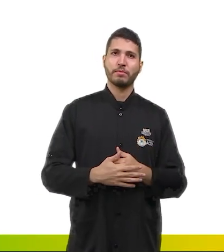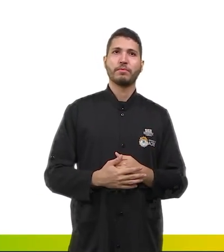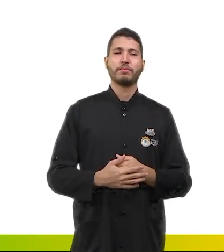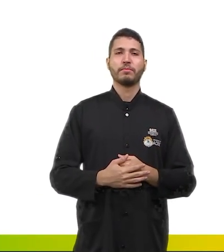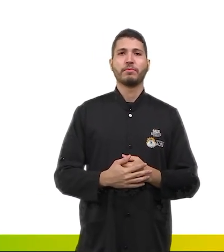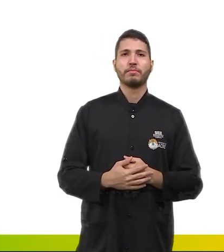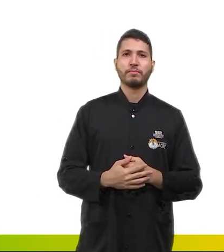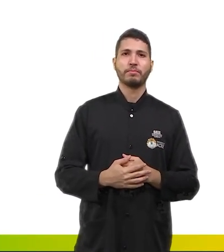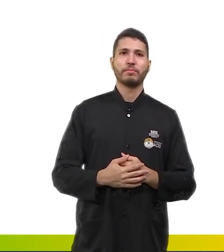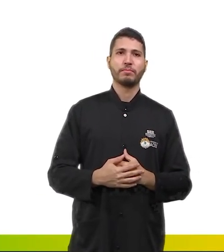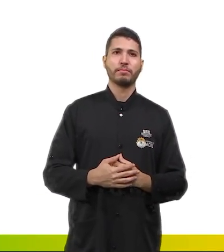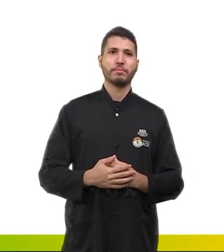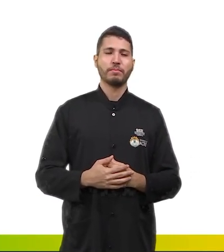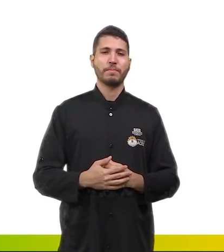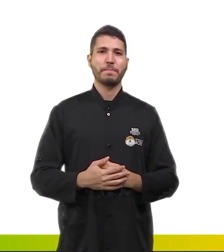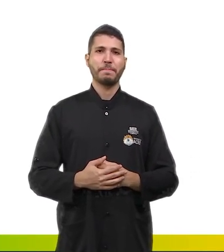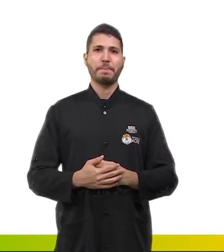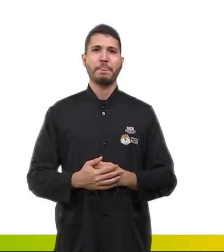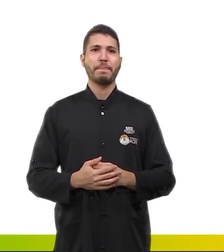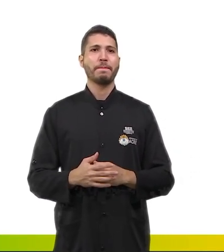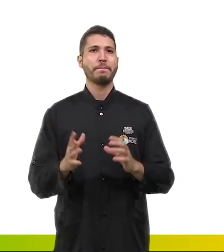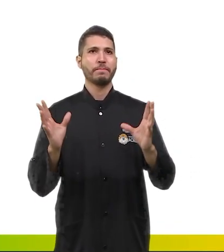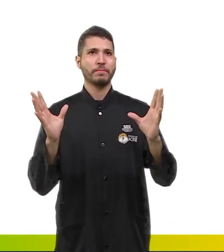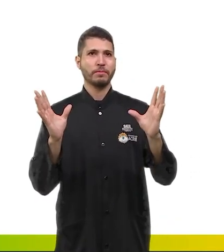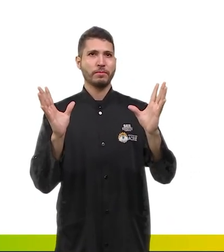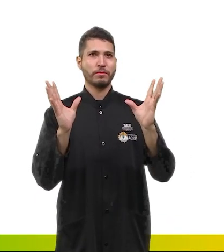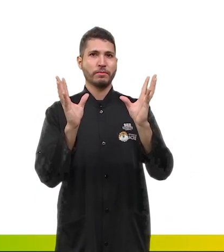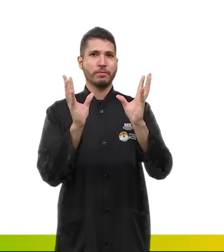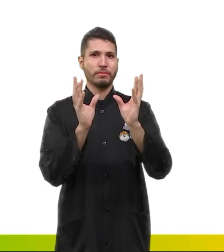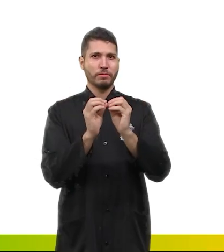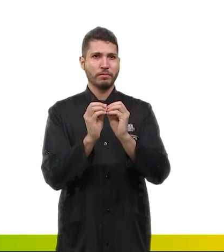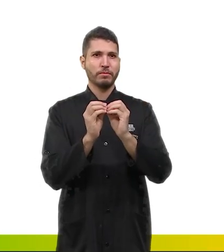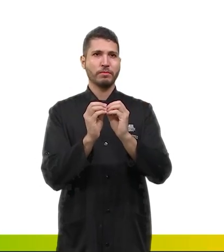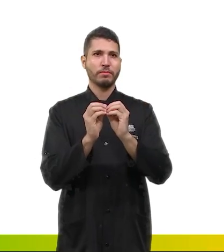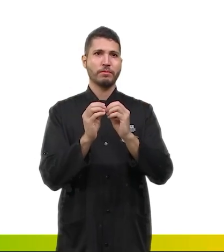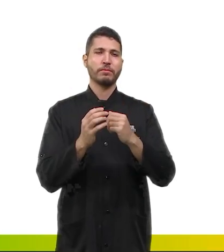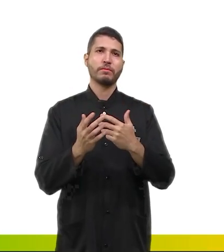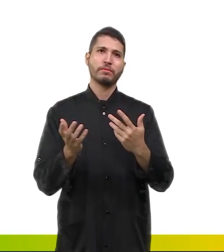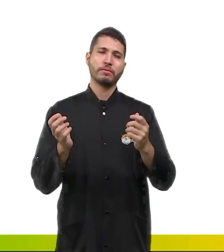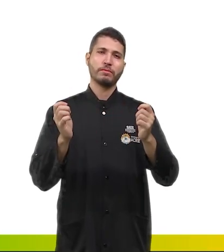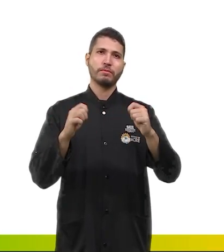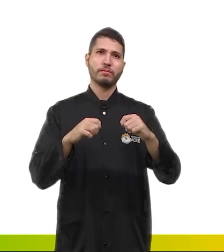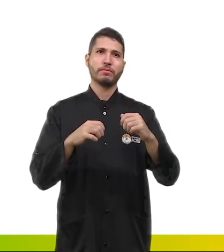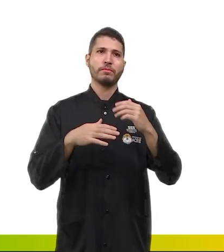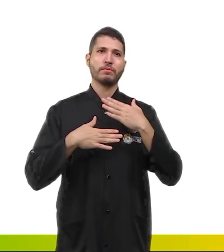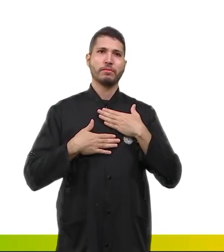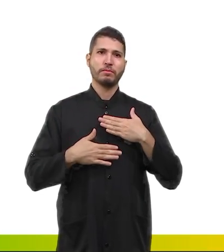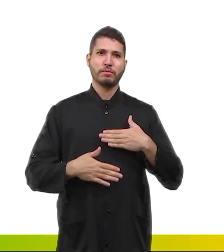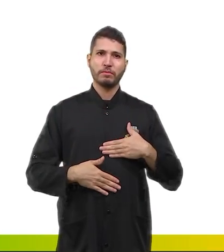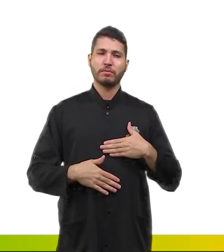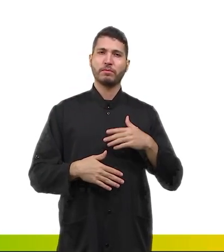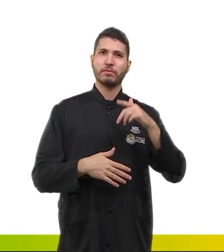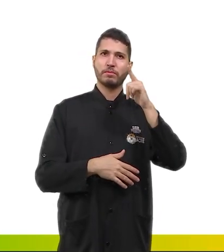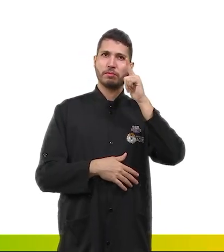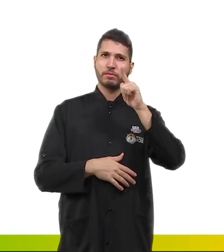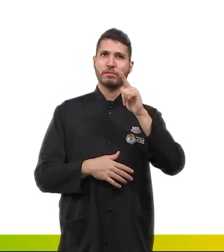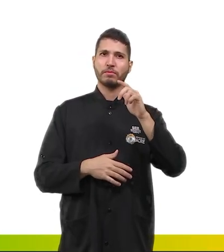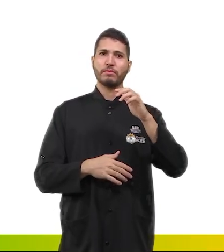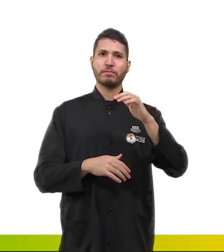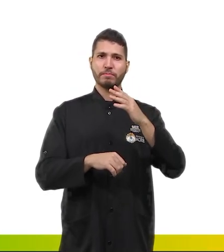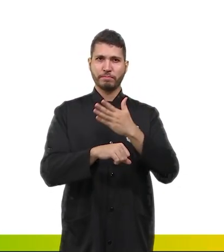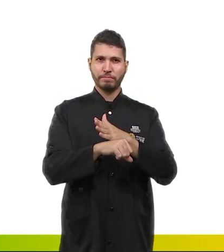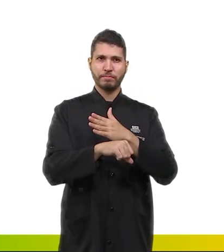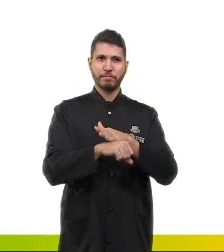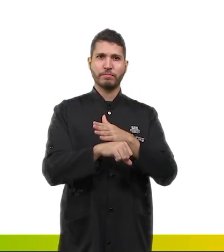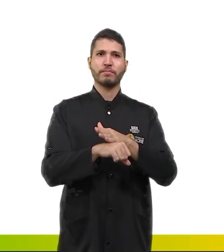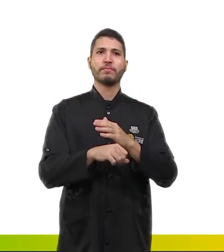gente revisar e reforçar o conteúdo. Capacidade física, a gente já entende que é aquilo que eu consigo treinar, são os atributos treináveis.